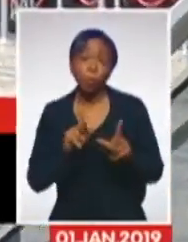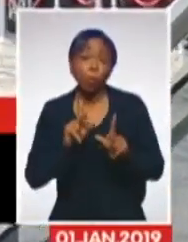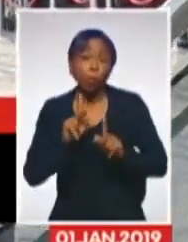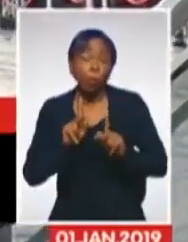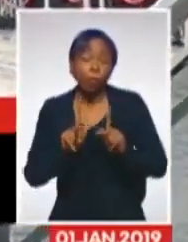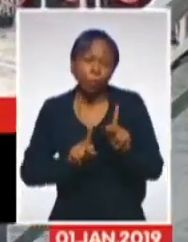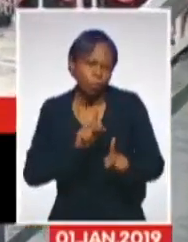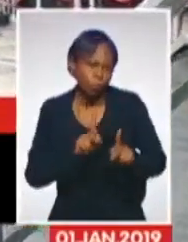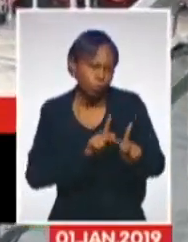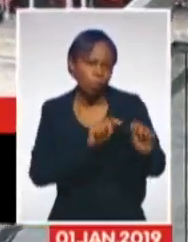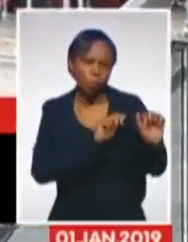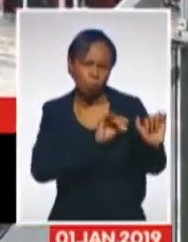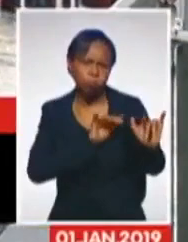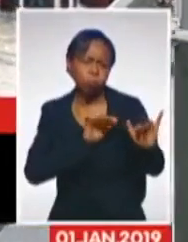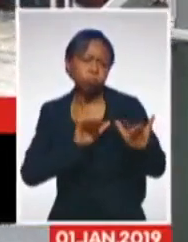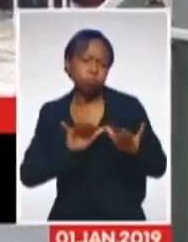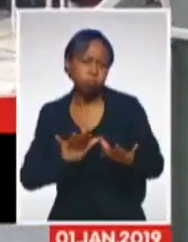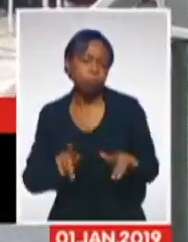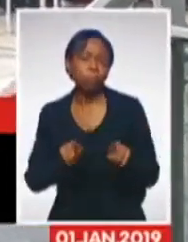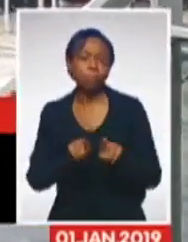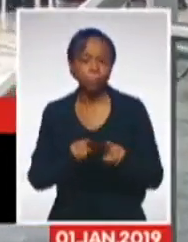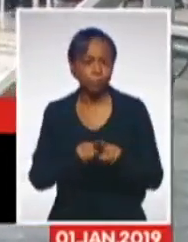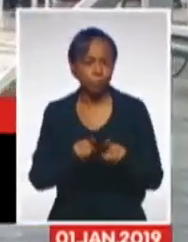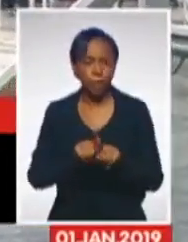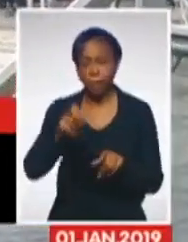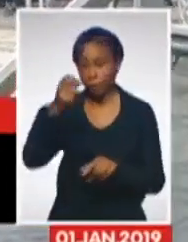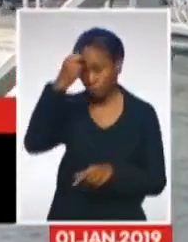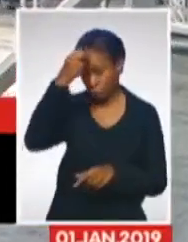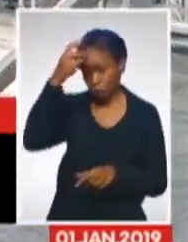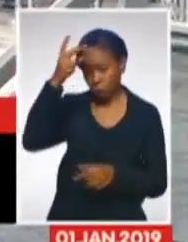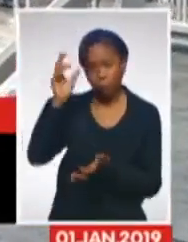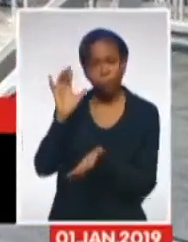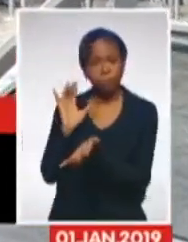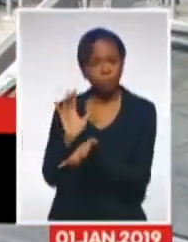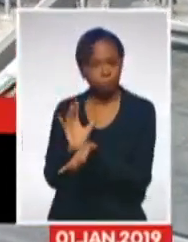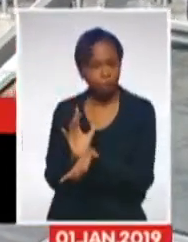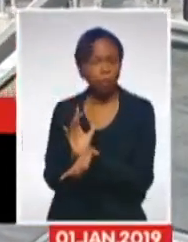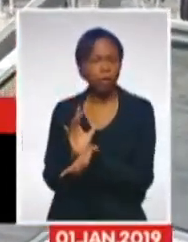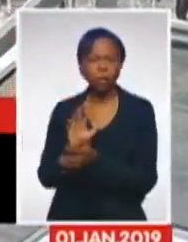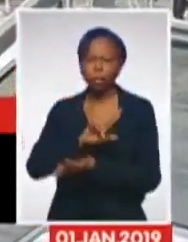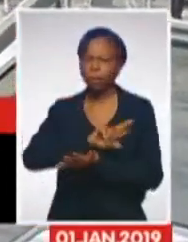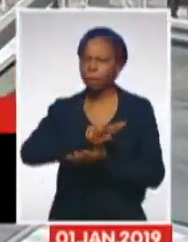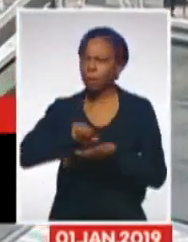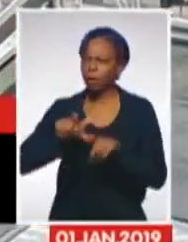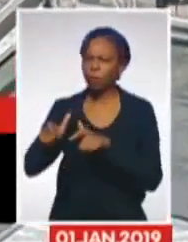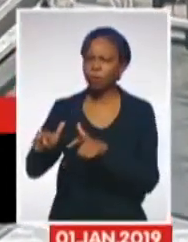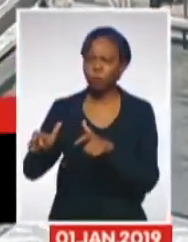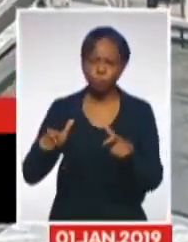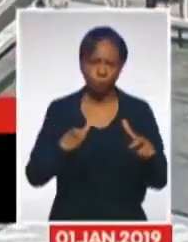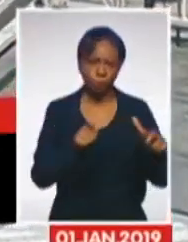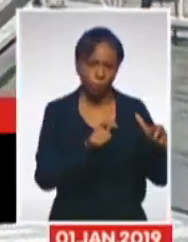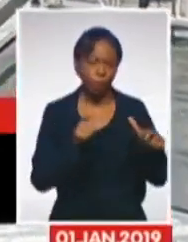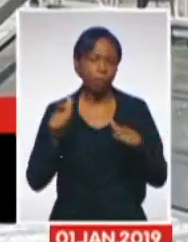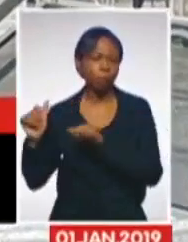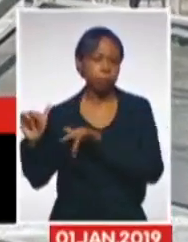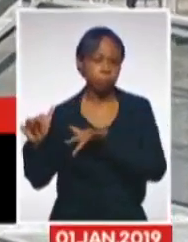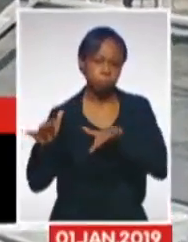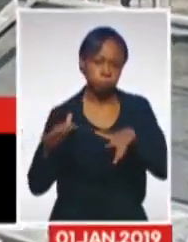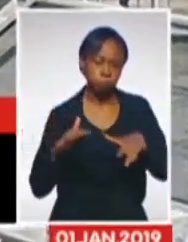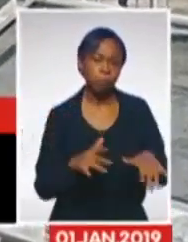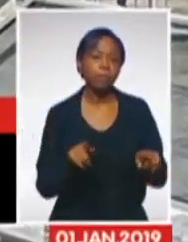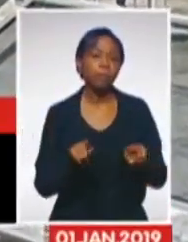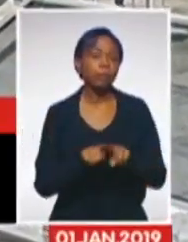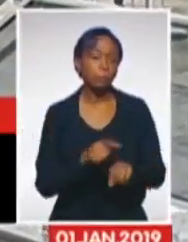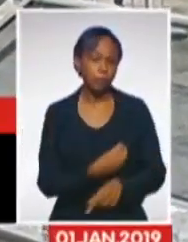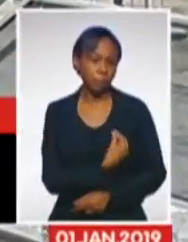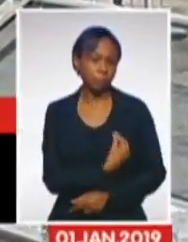presença e prefeitos, lideranças municipais de diversas regiões do estado também estão presentes